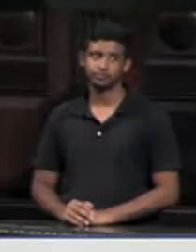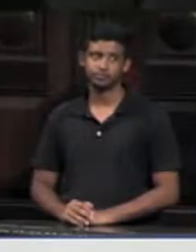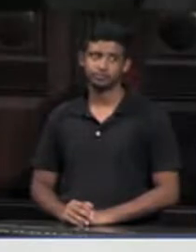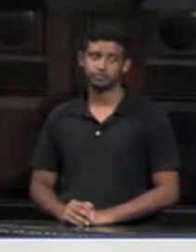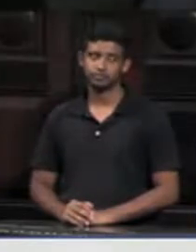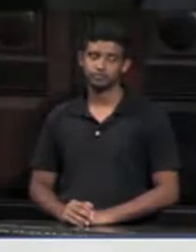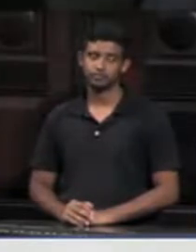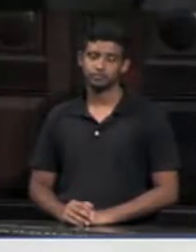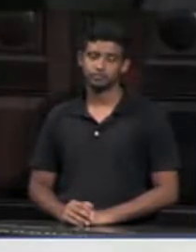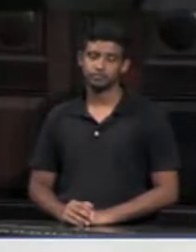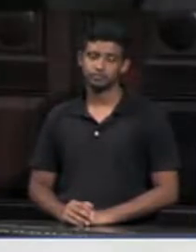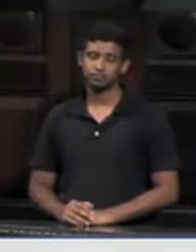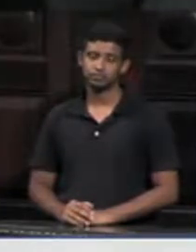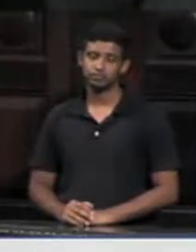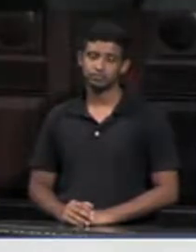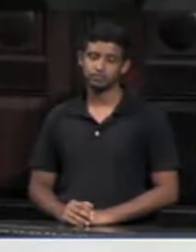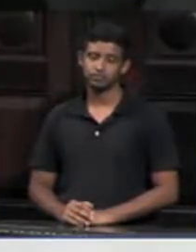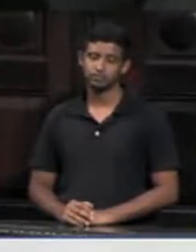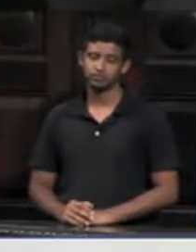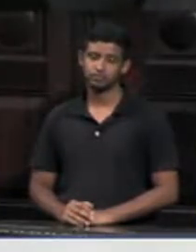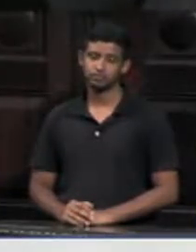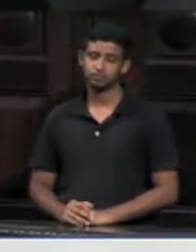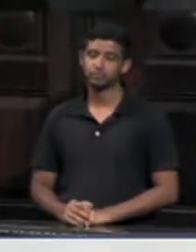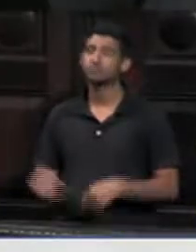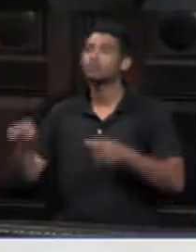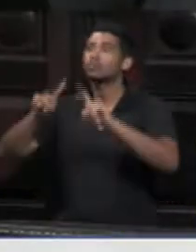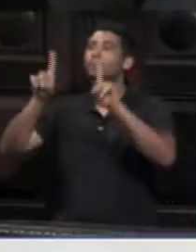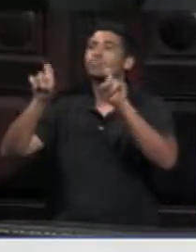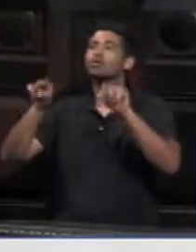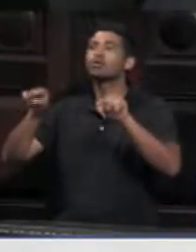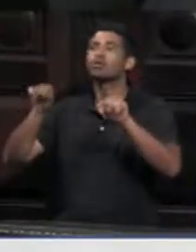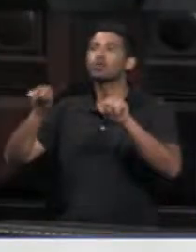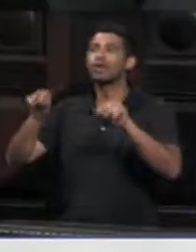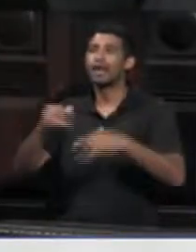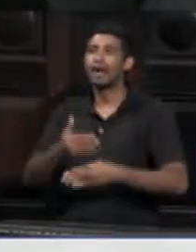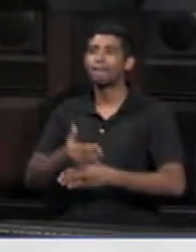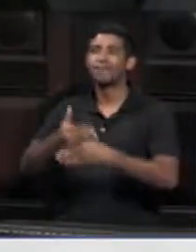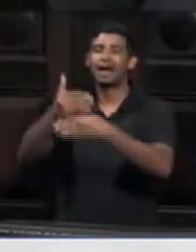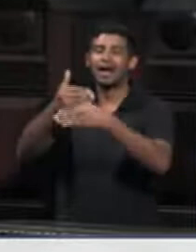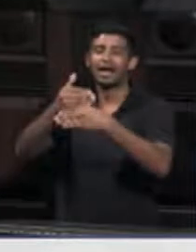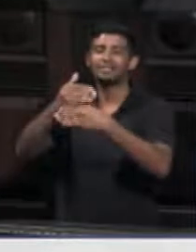de grandes debates, a questão da barragem do Guapiaçu.